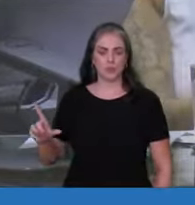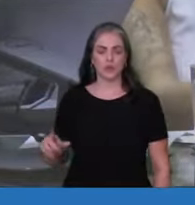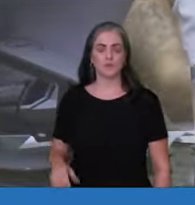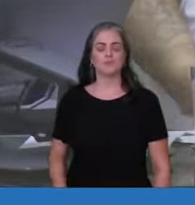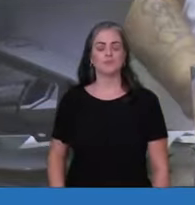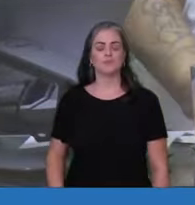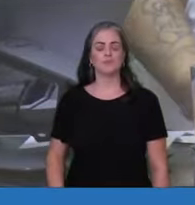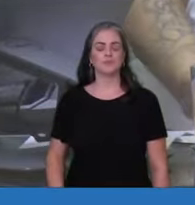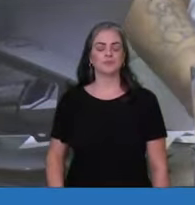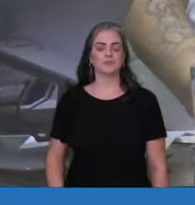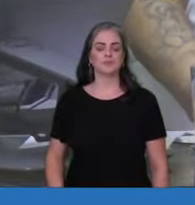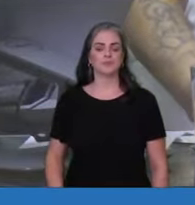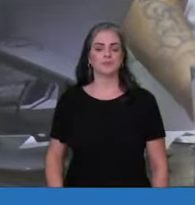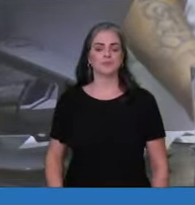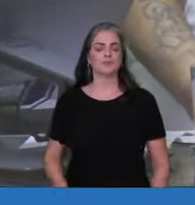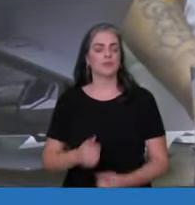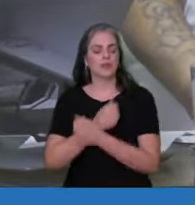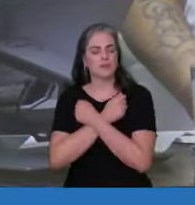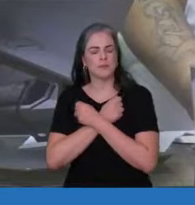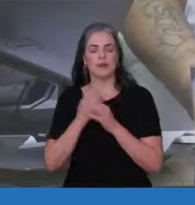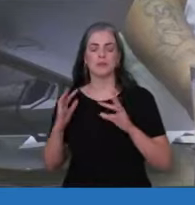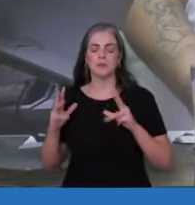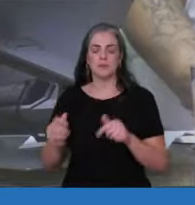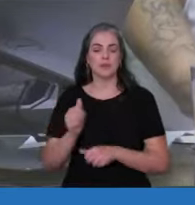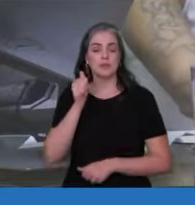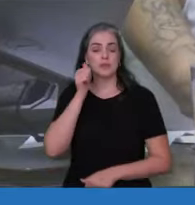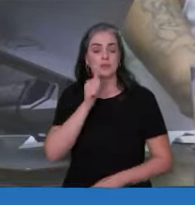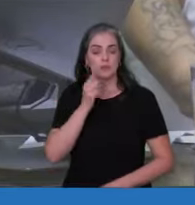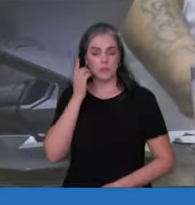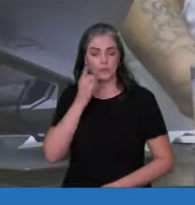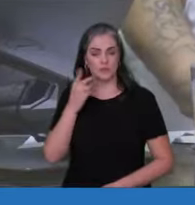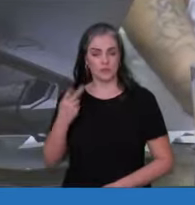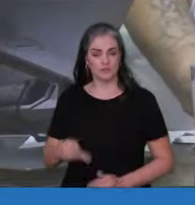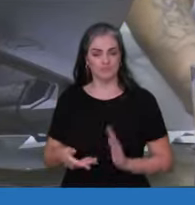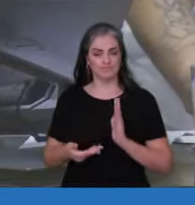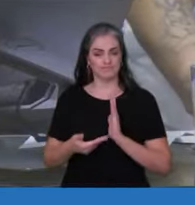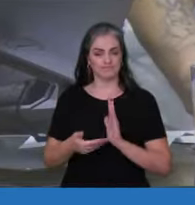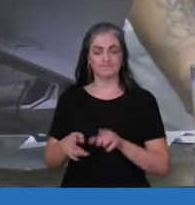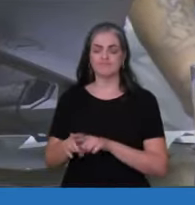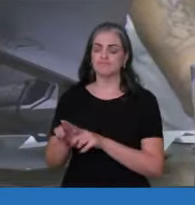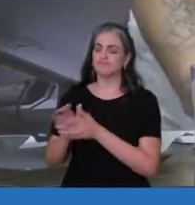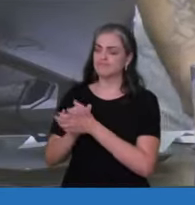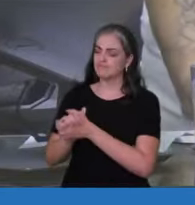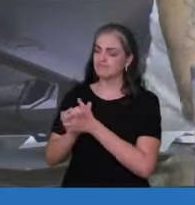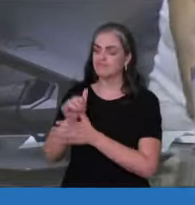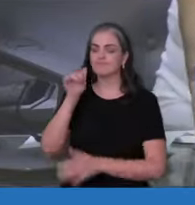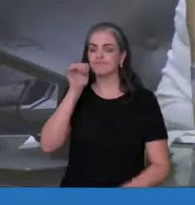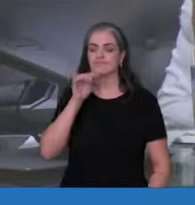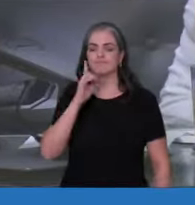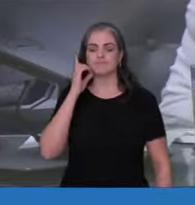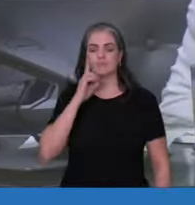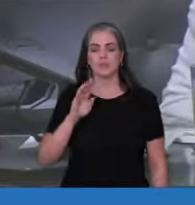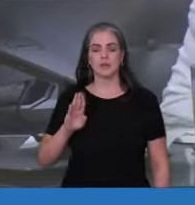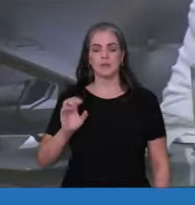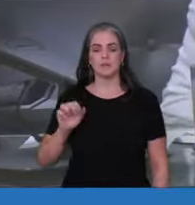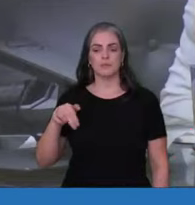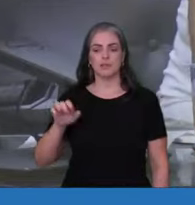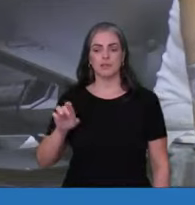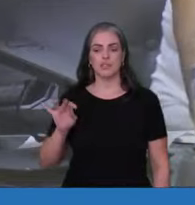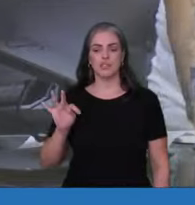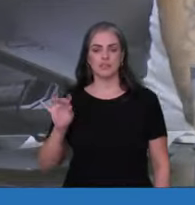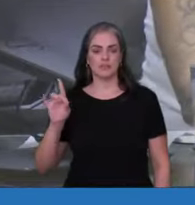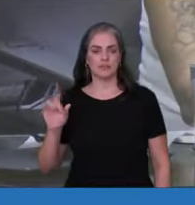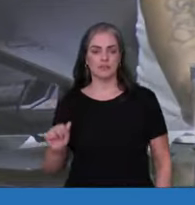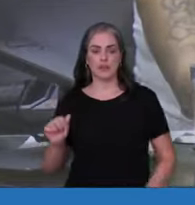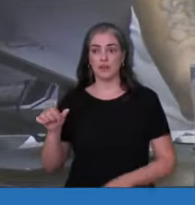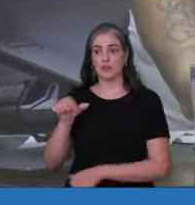abraçando a todas as deputadas desta casa, cumprimentando a deputada Benedita da Silva, que é um símbolo na transformação e na